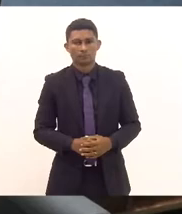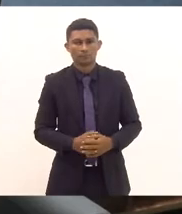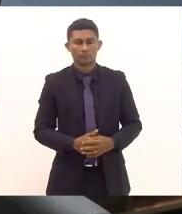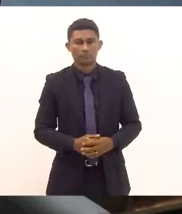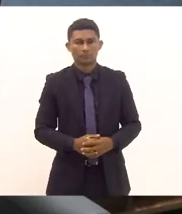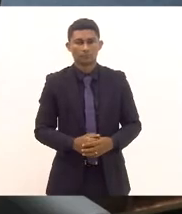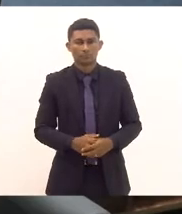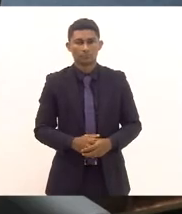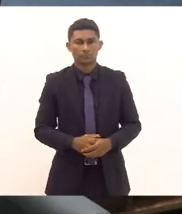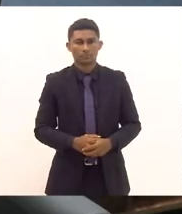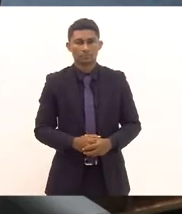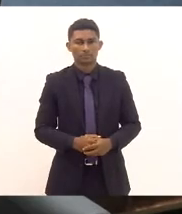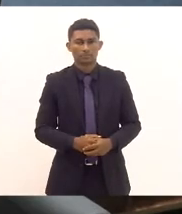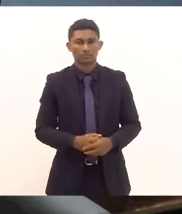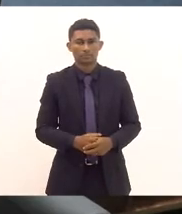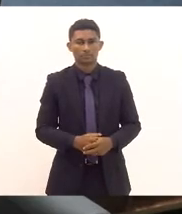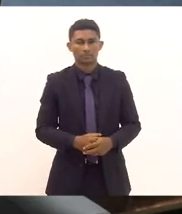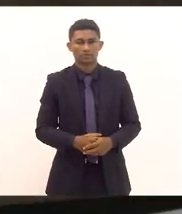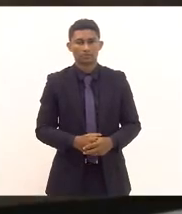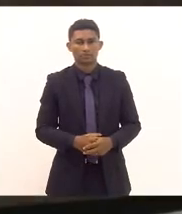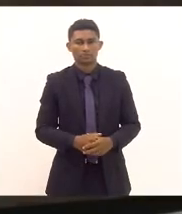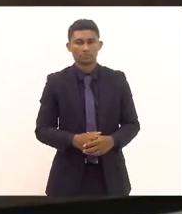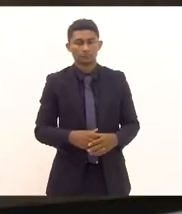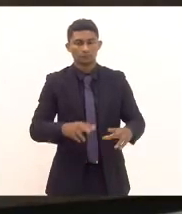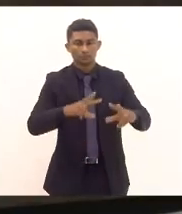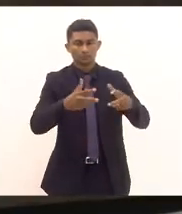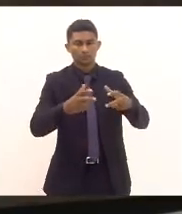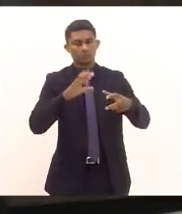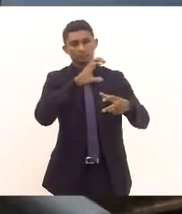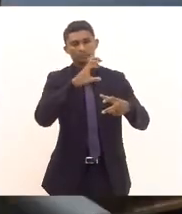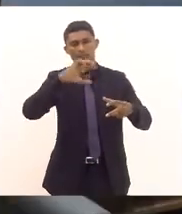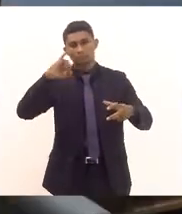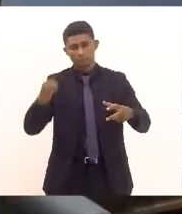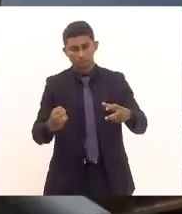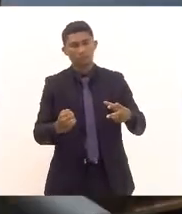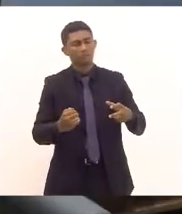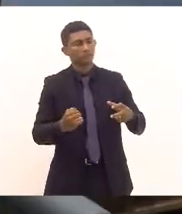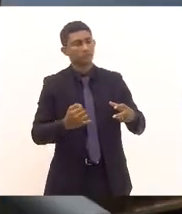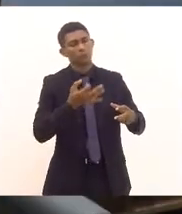E aí o compõem a ccj presidente